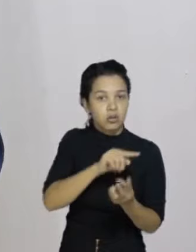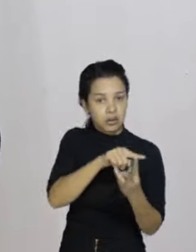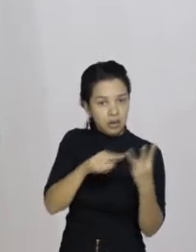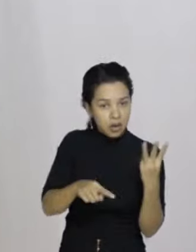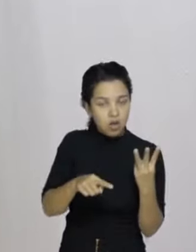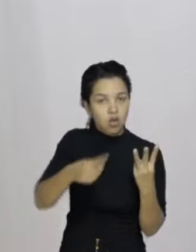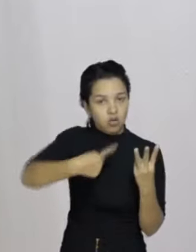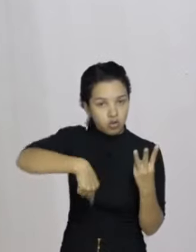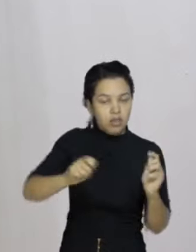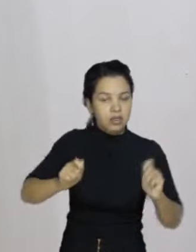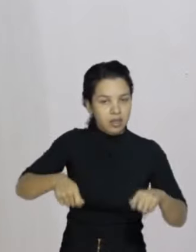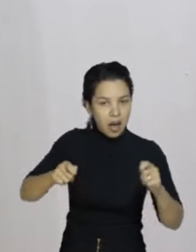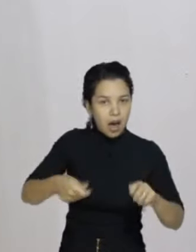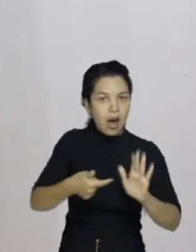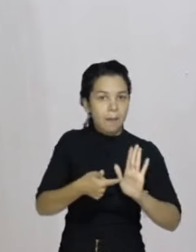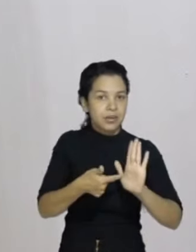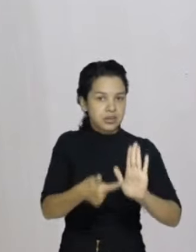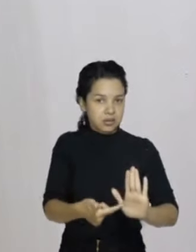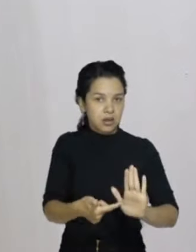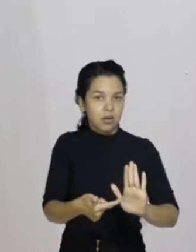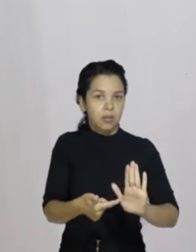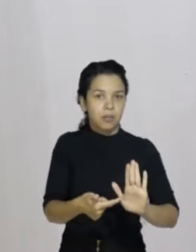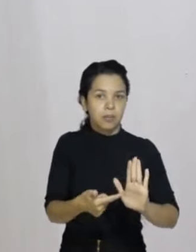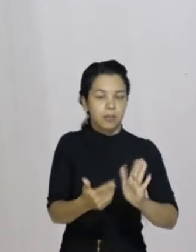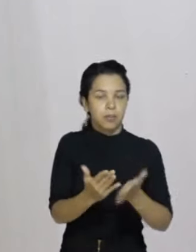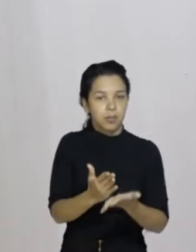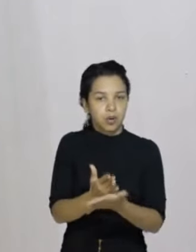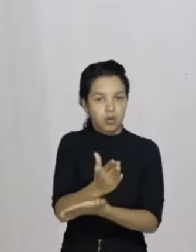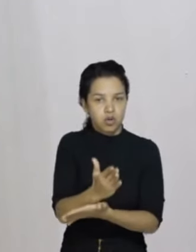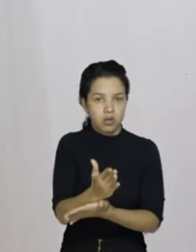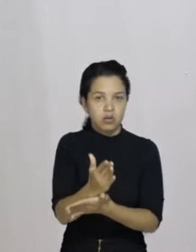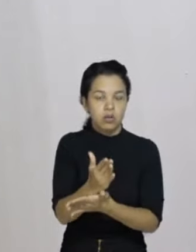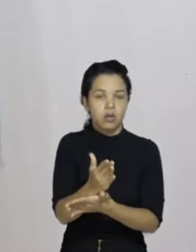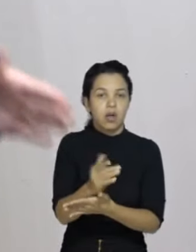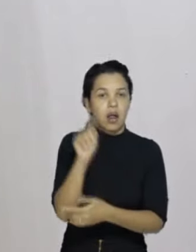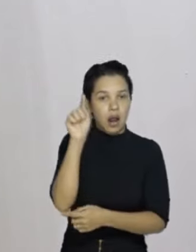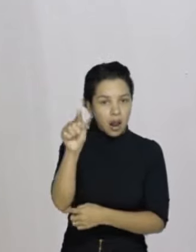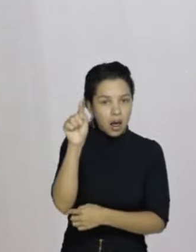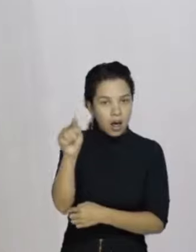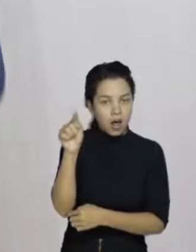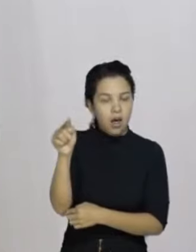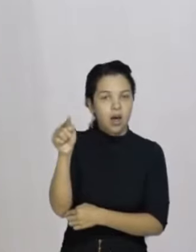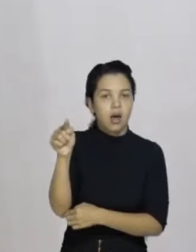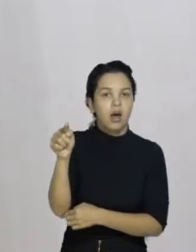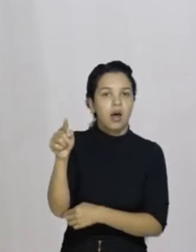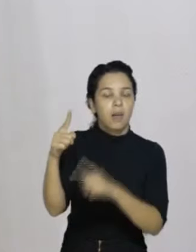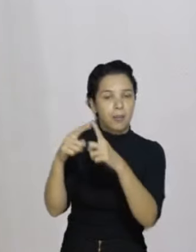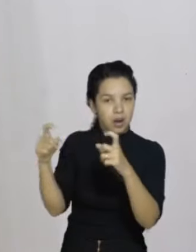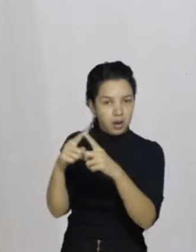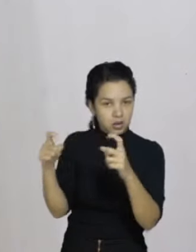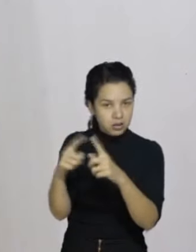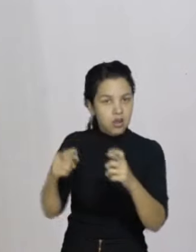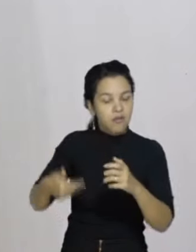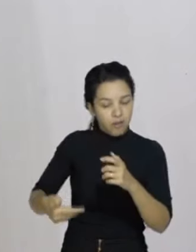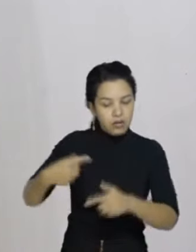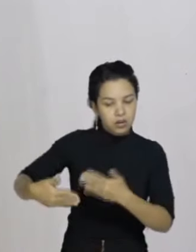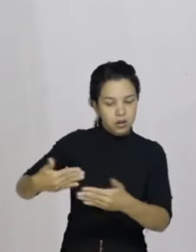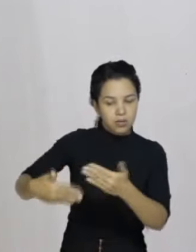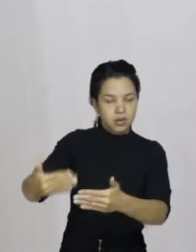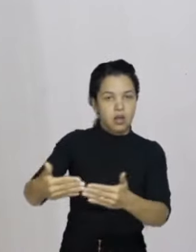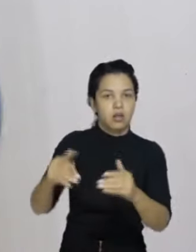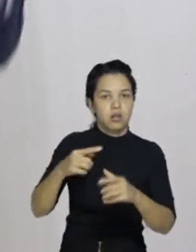apresentar esse projeto na Câmara Federal e ele vai tramitar normalmente pelas comissões